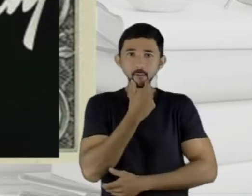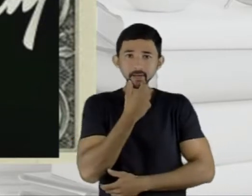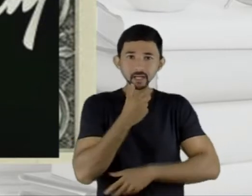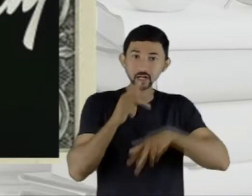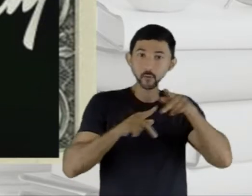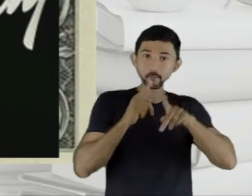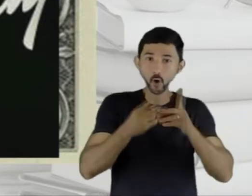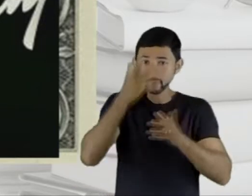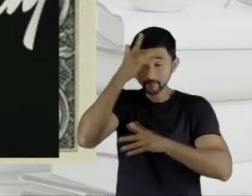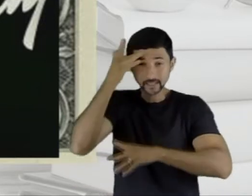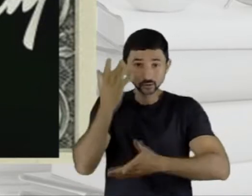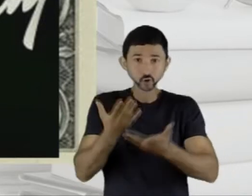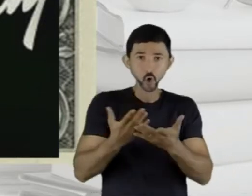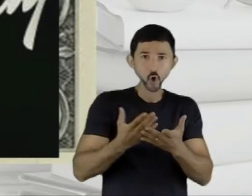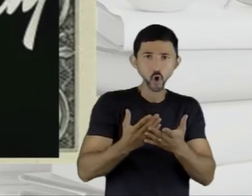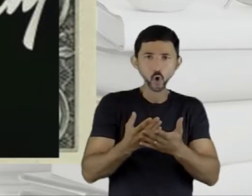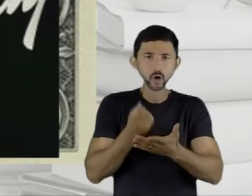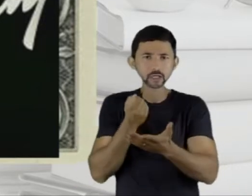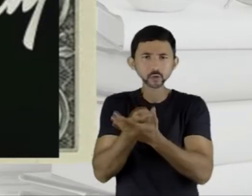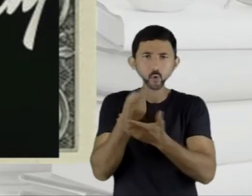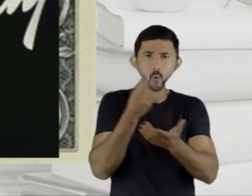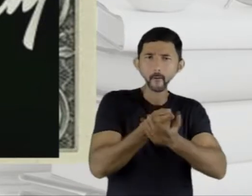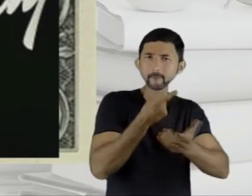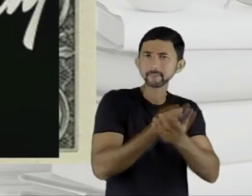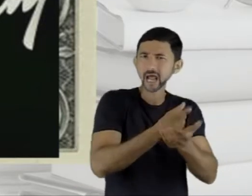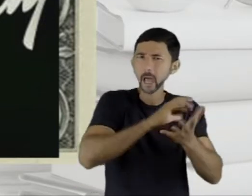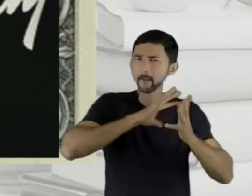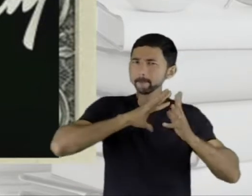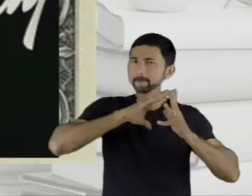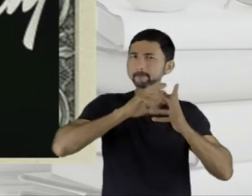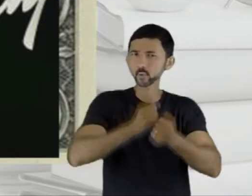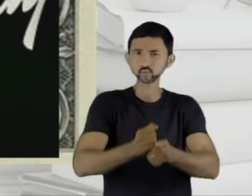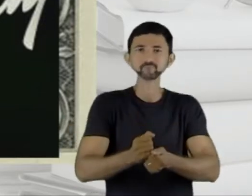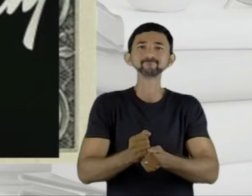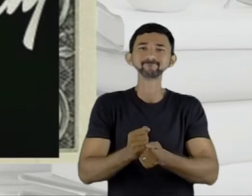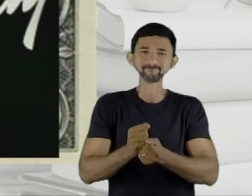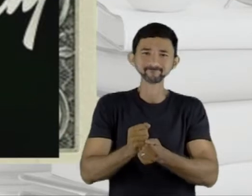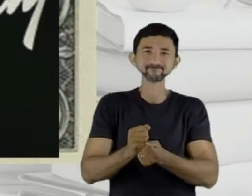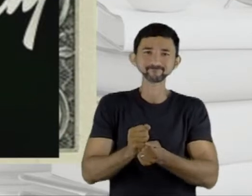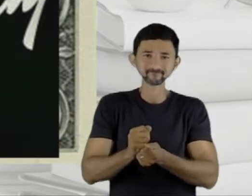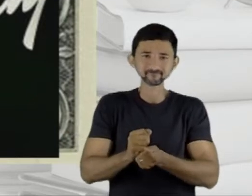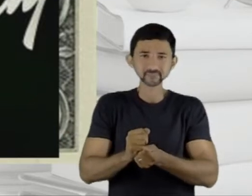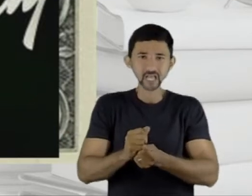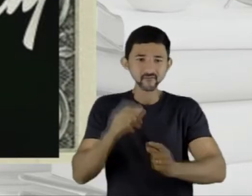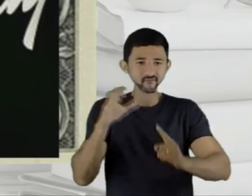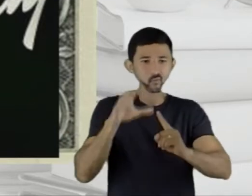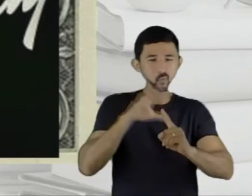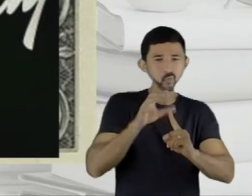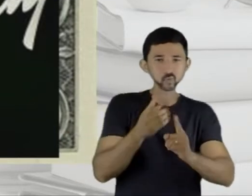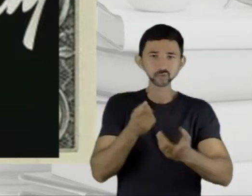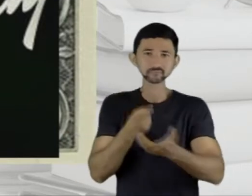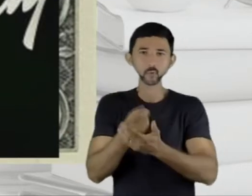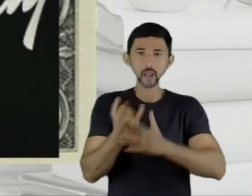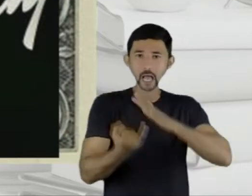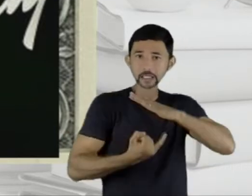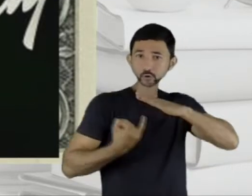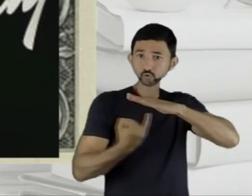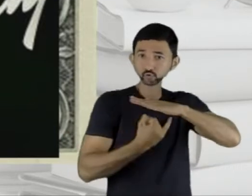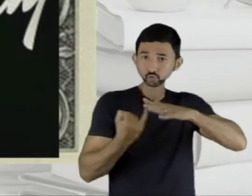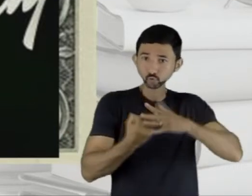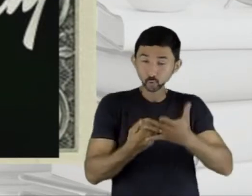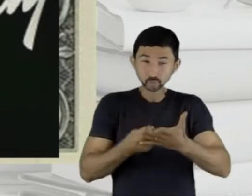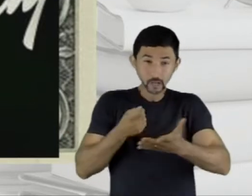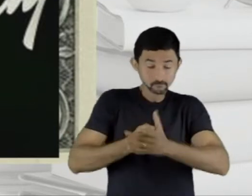americanos, eles começaram a consumir. Eles eram incentivados a consumir, até porque a indústria americana